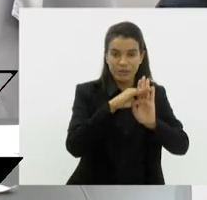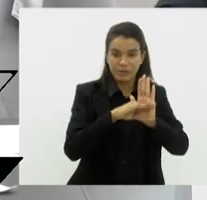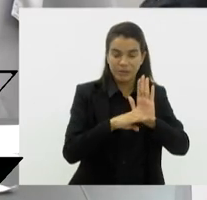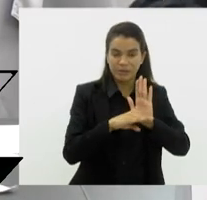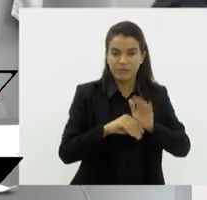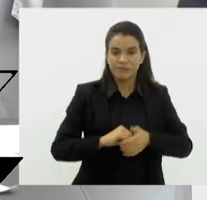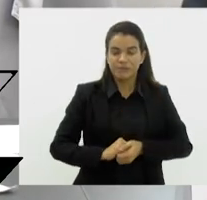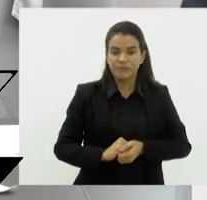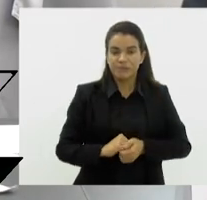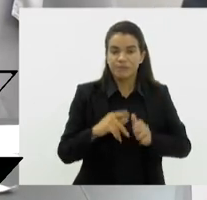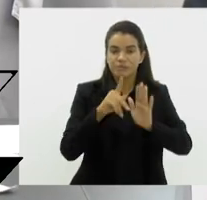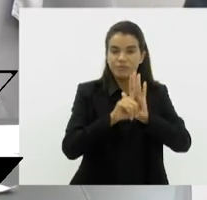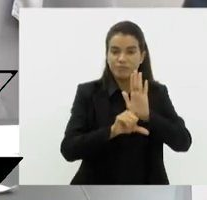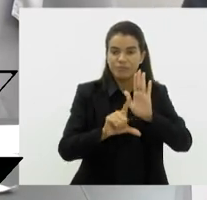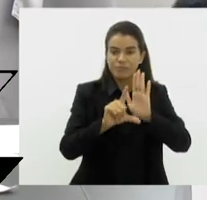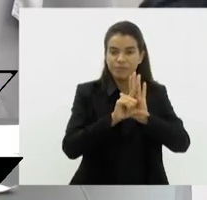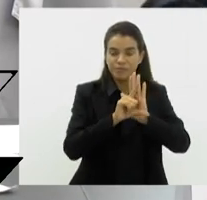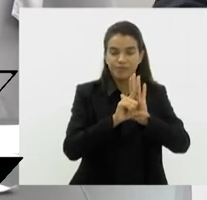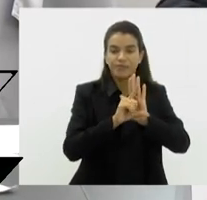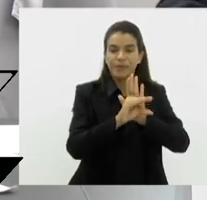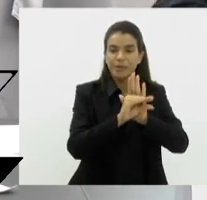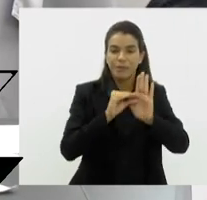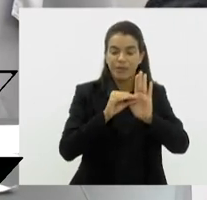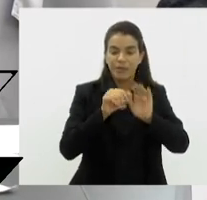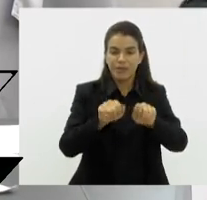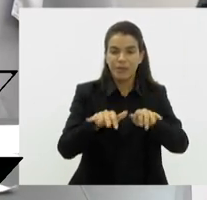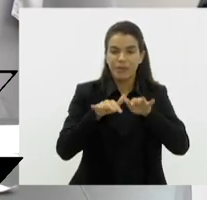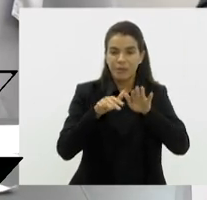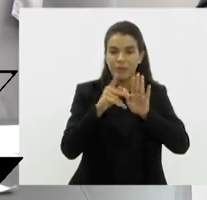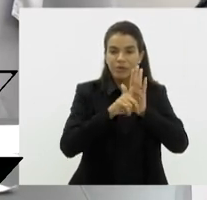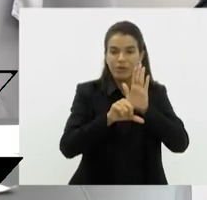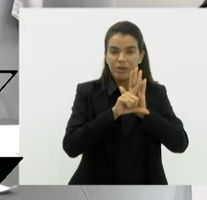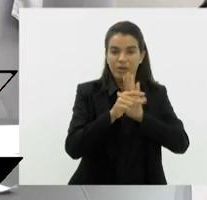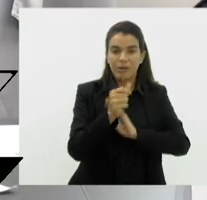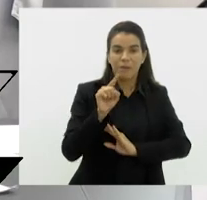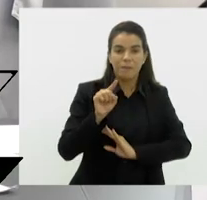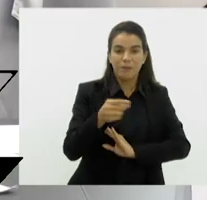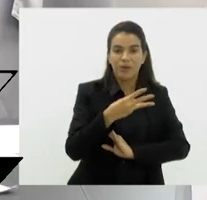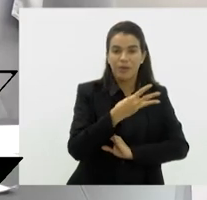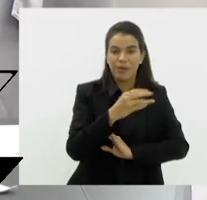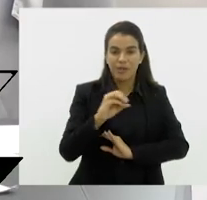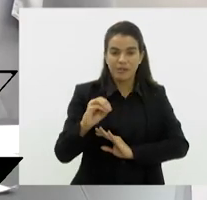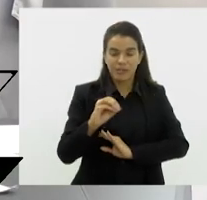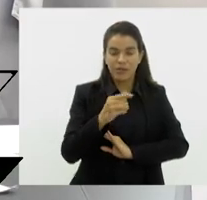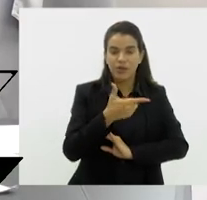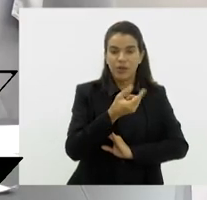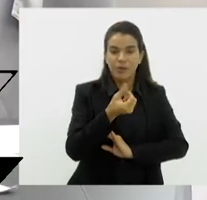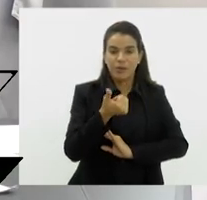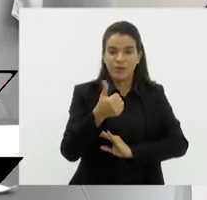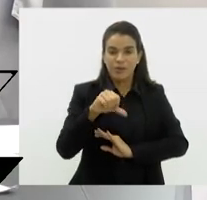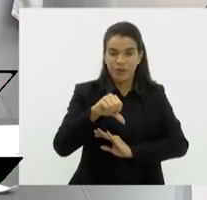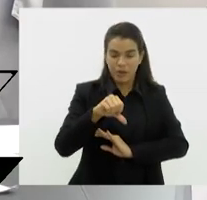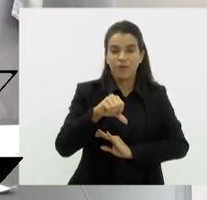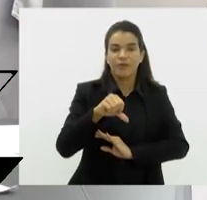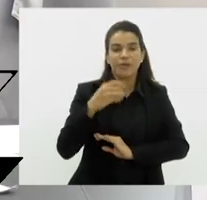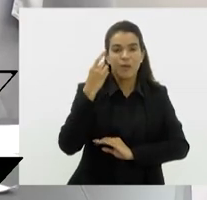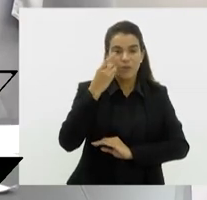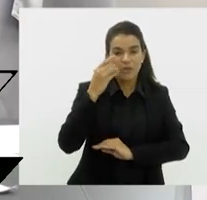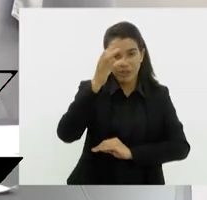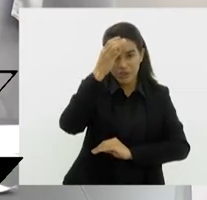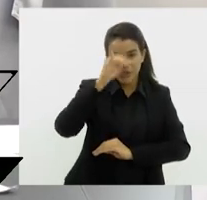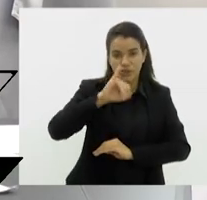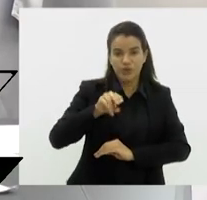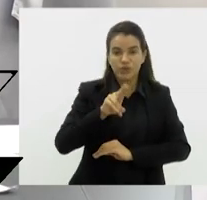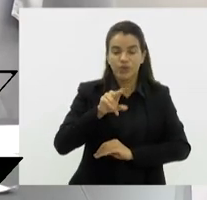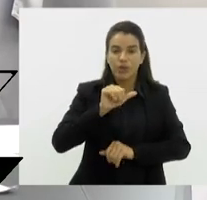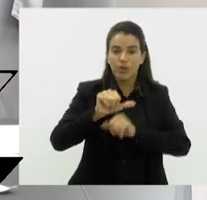pauta. Emendas de plenário ao projeto de lei 1300 de 2019, de autoria da deputada Tia Ju,